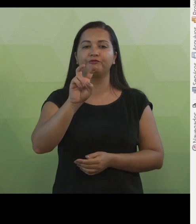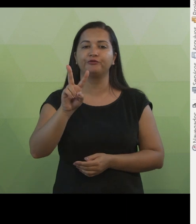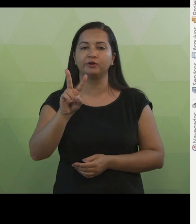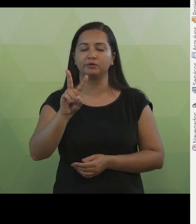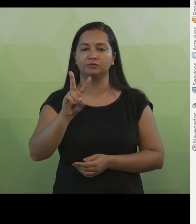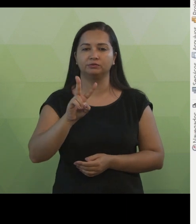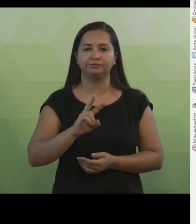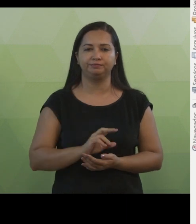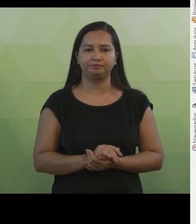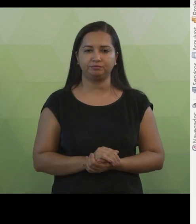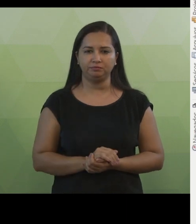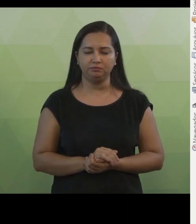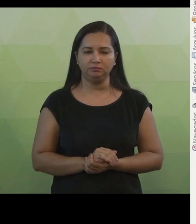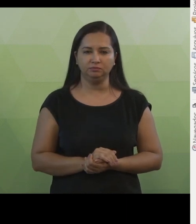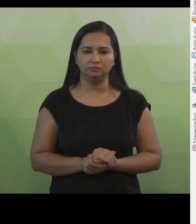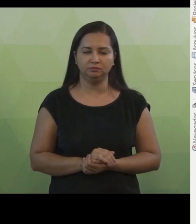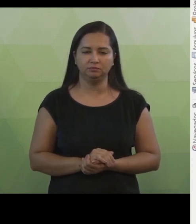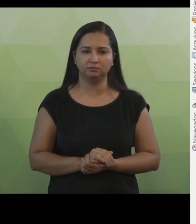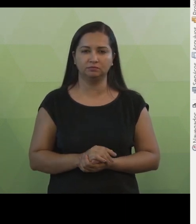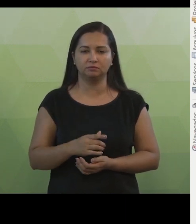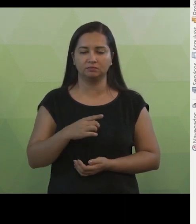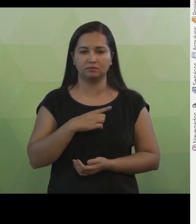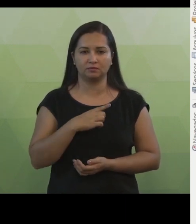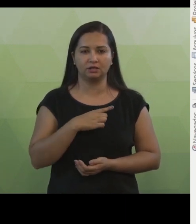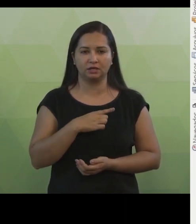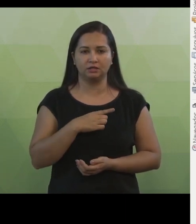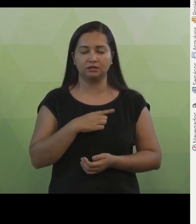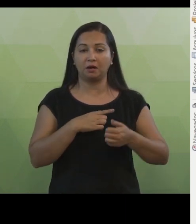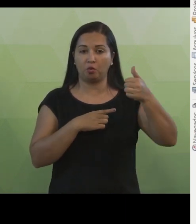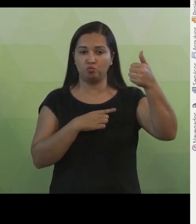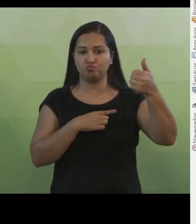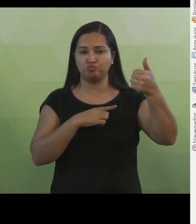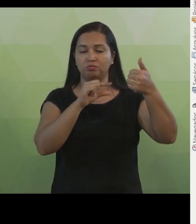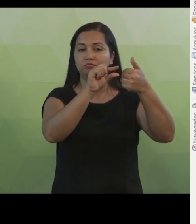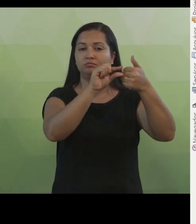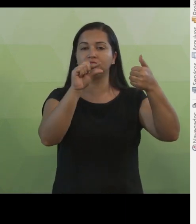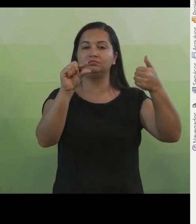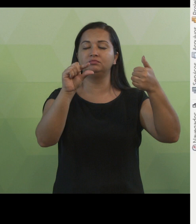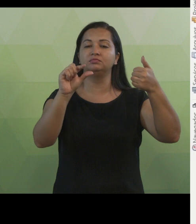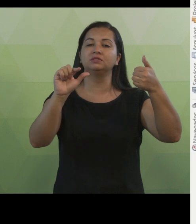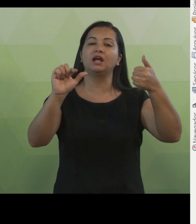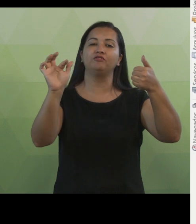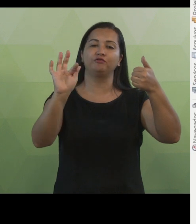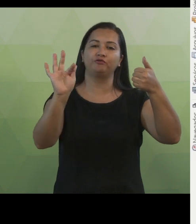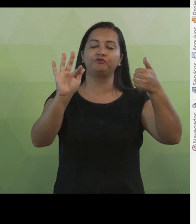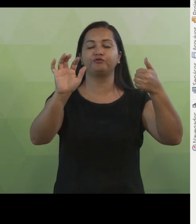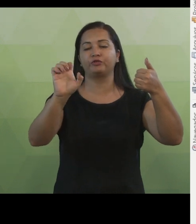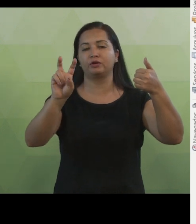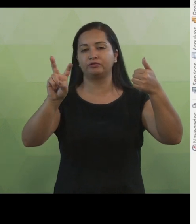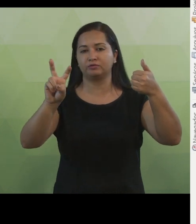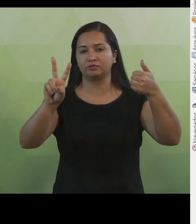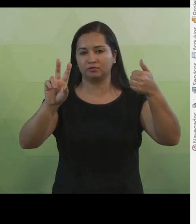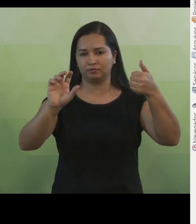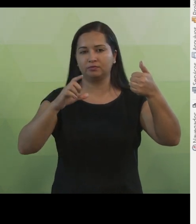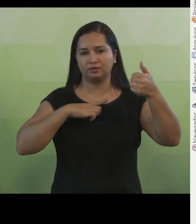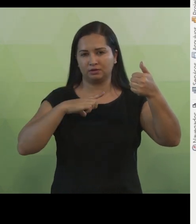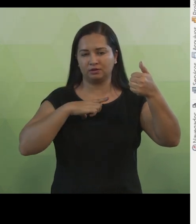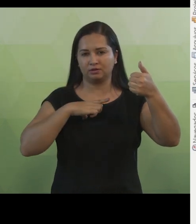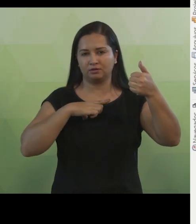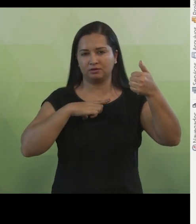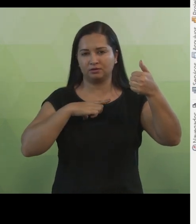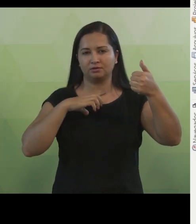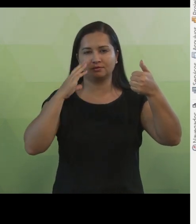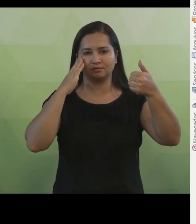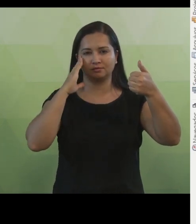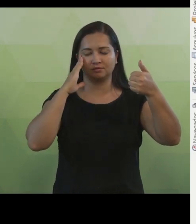system.out.println meses, qual posição que eu posso? Eu tenho tamanho 3, então eu posso usar índices